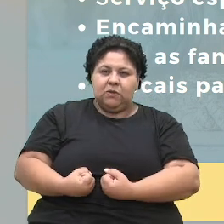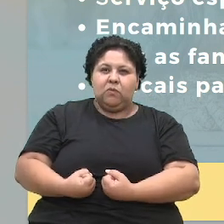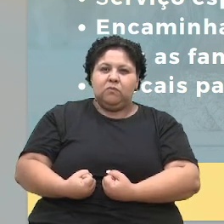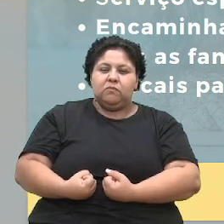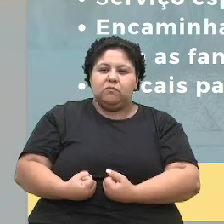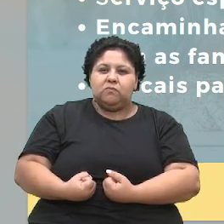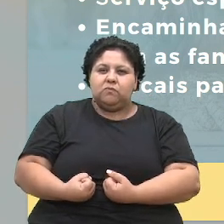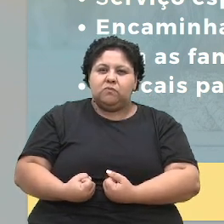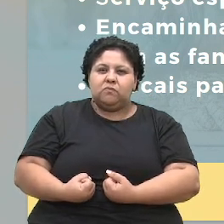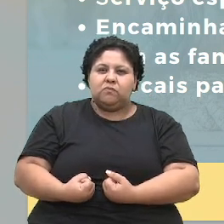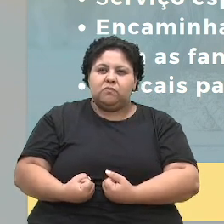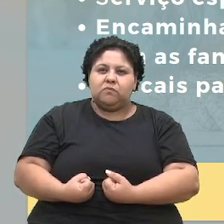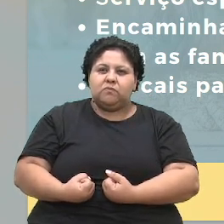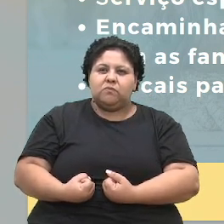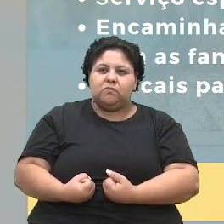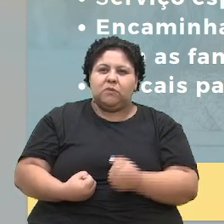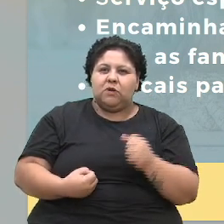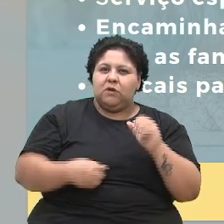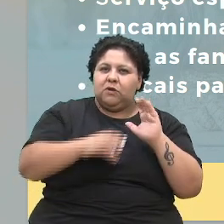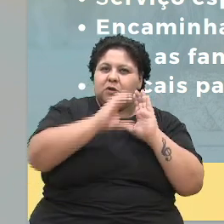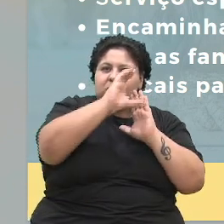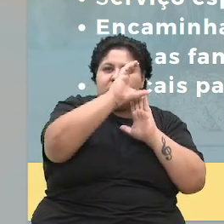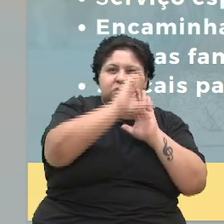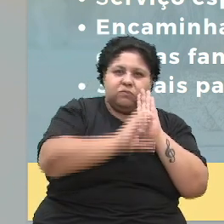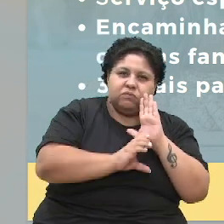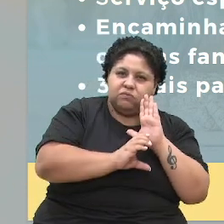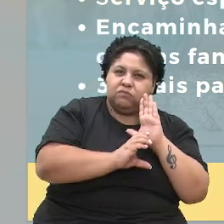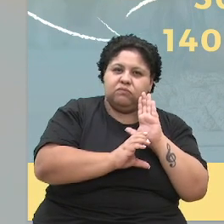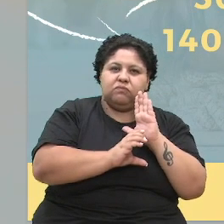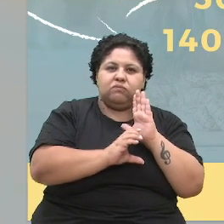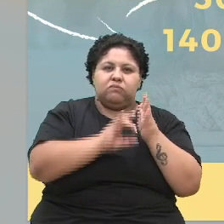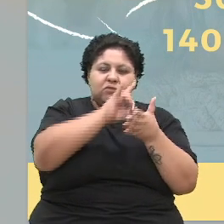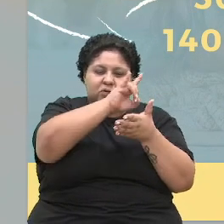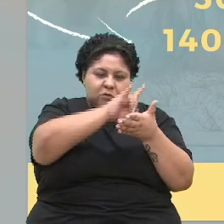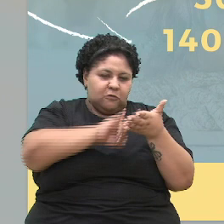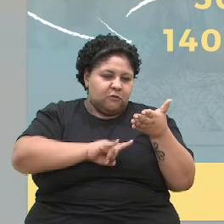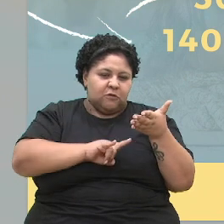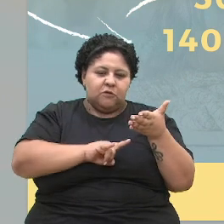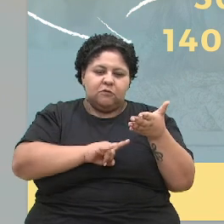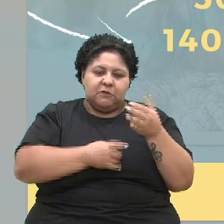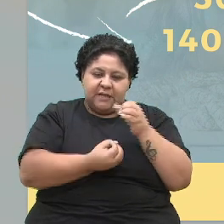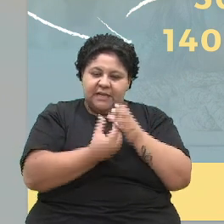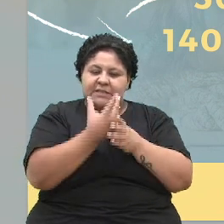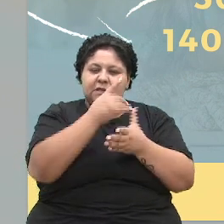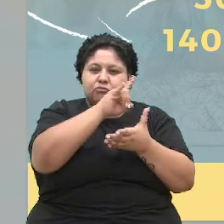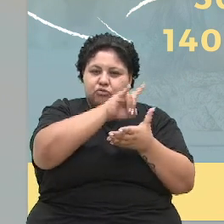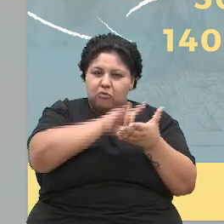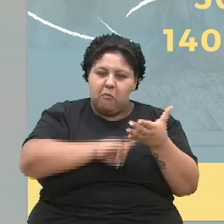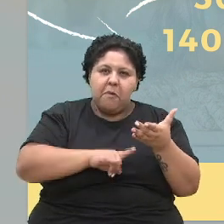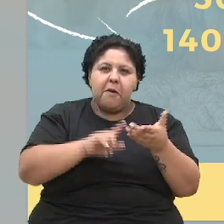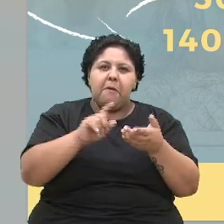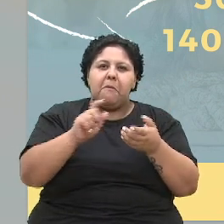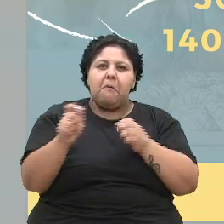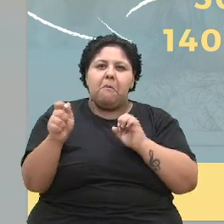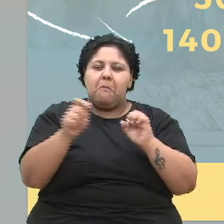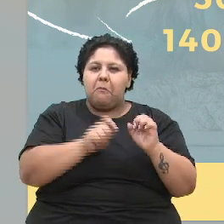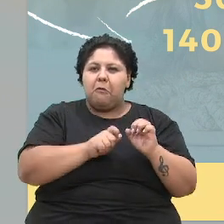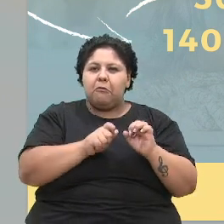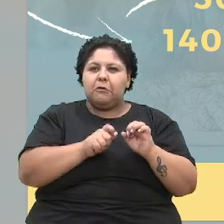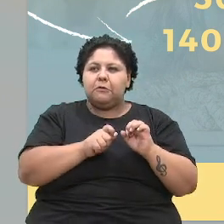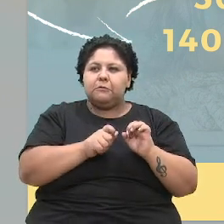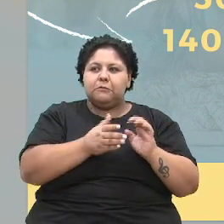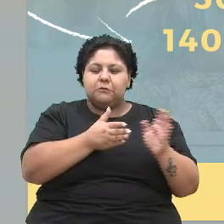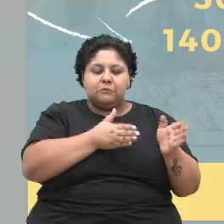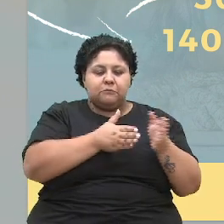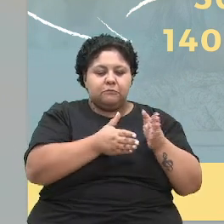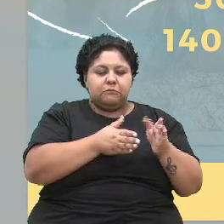com os seus currículos, confecção de documentos, currículos, reivindicações, de elas poderem então ter acesso ao